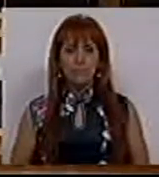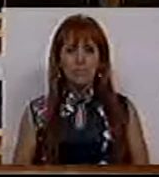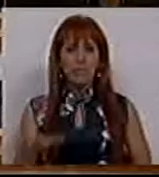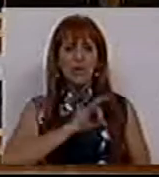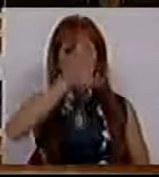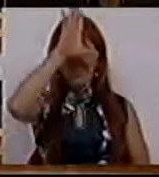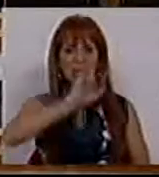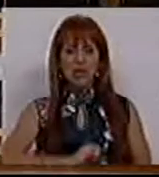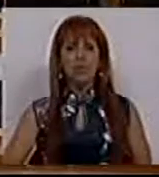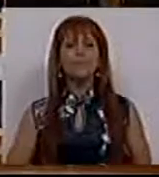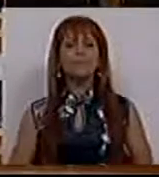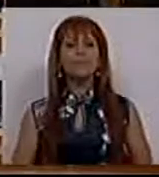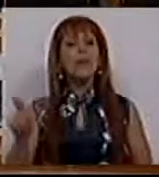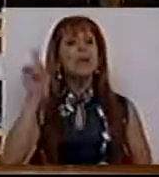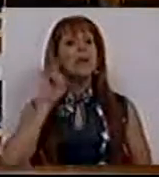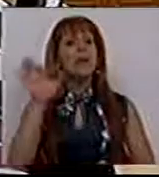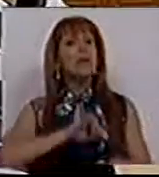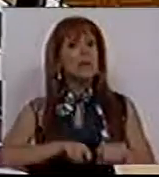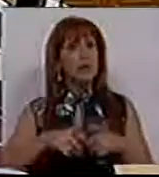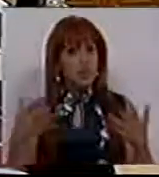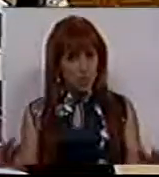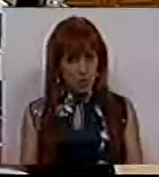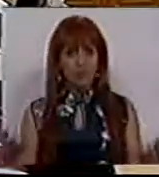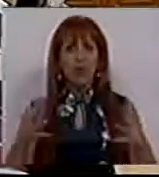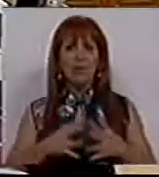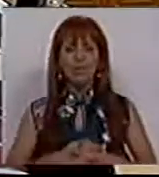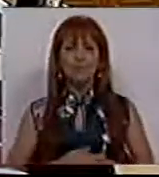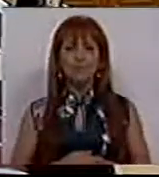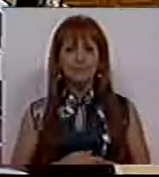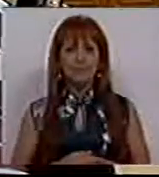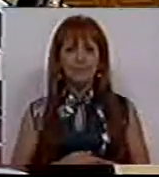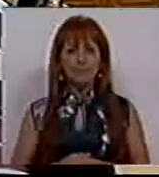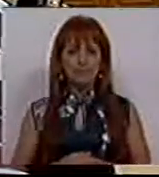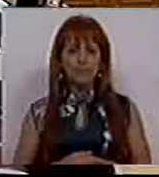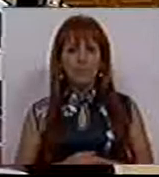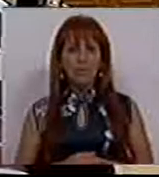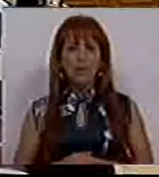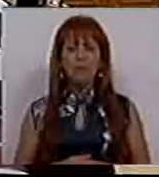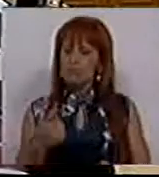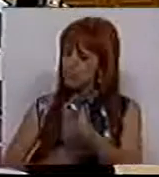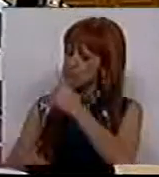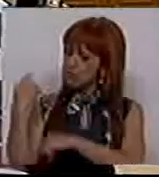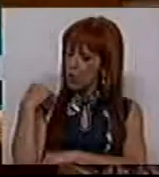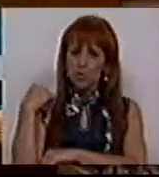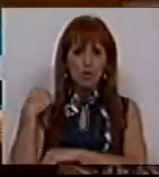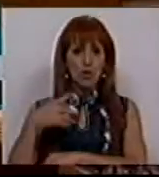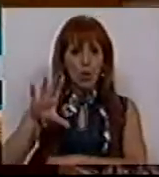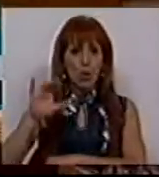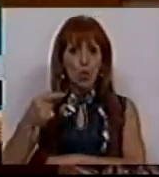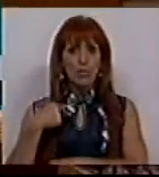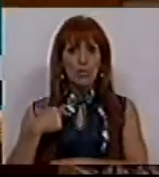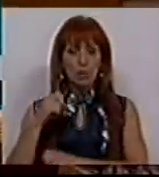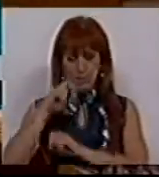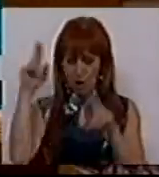Senhor Ministro, senhoras e senhores deputados, ainda ontem o país